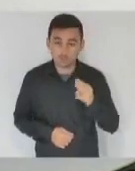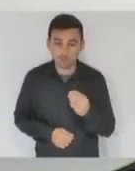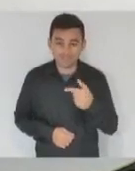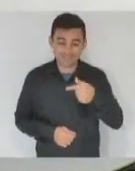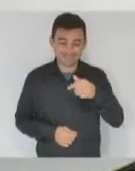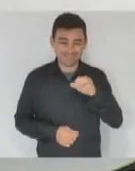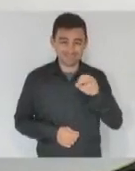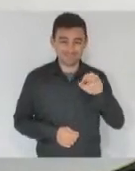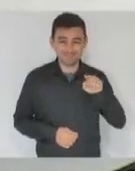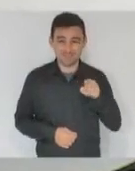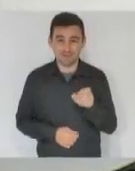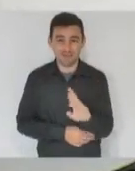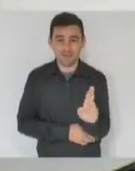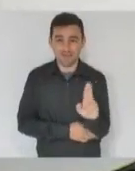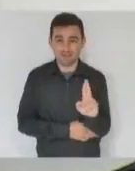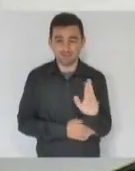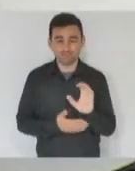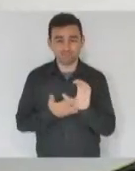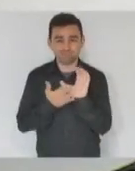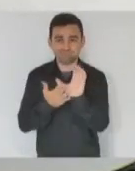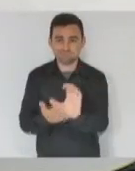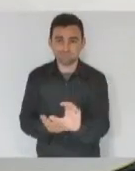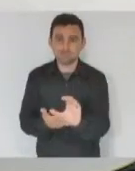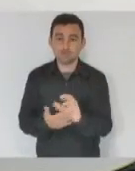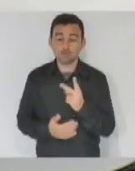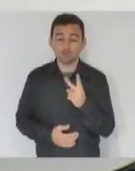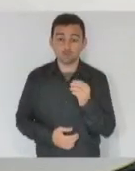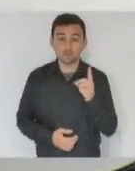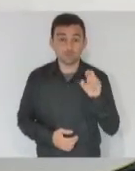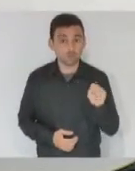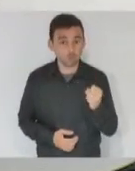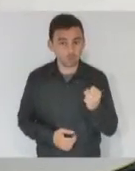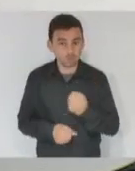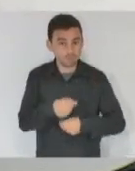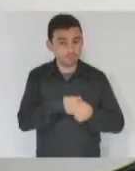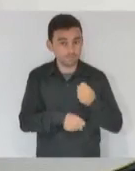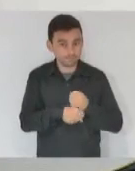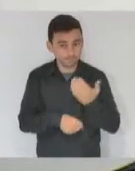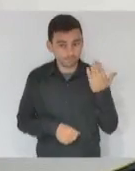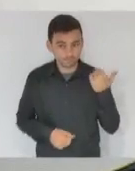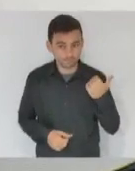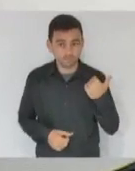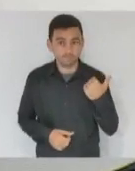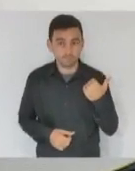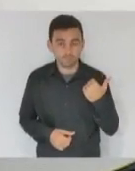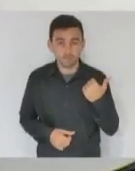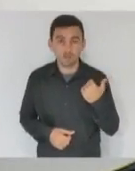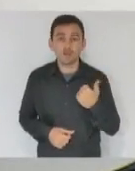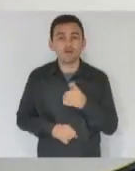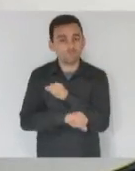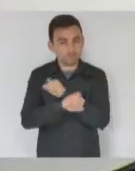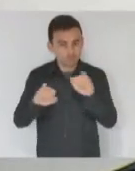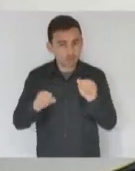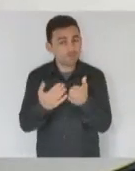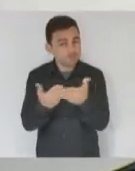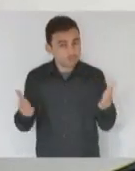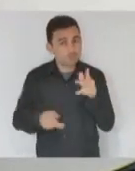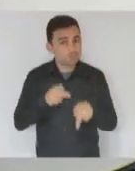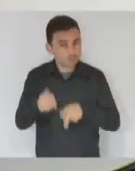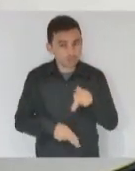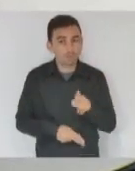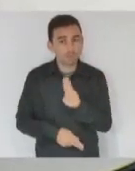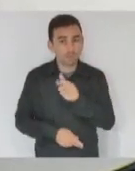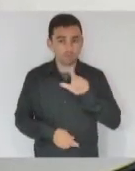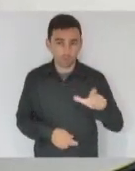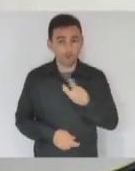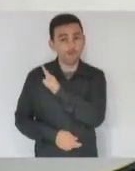R$4.700.000 disponibilizados em 2018. Vou repetir para você, blumenauense. O governo